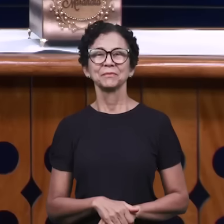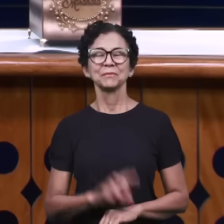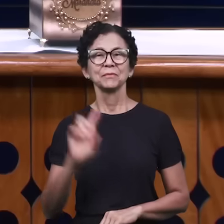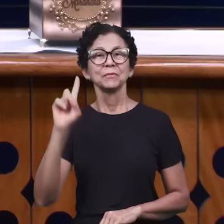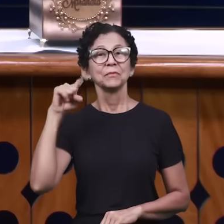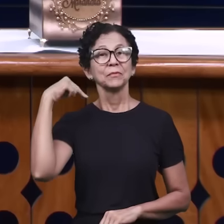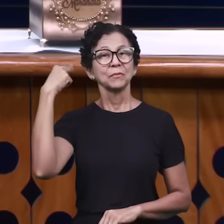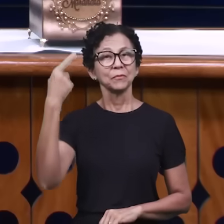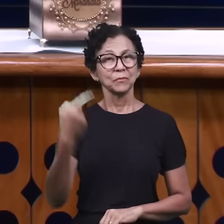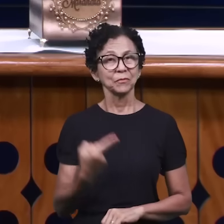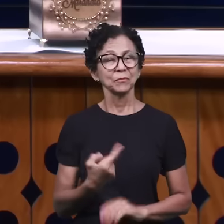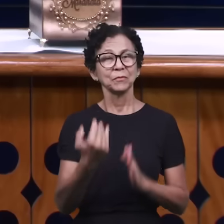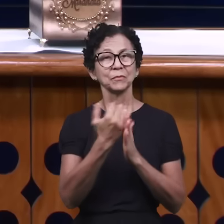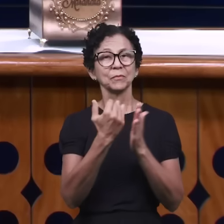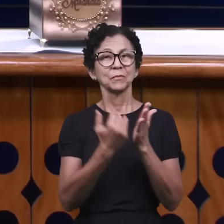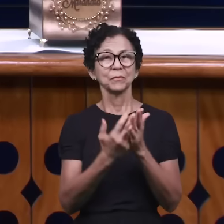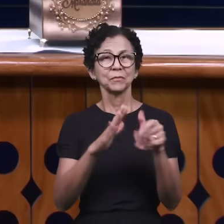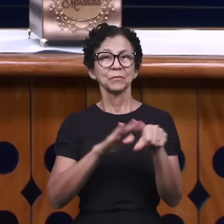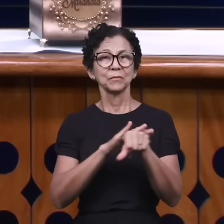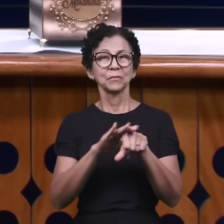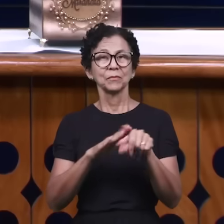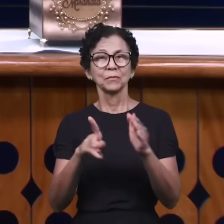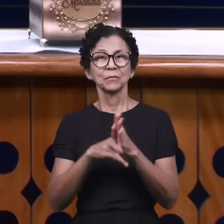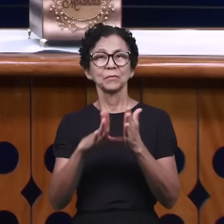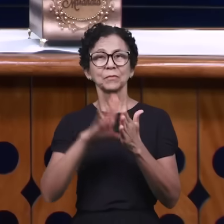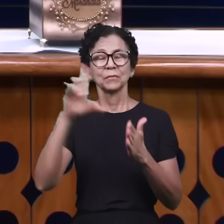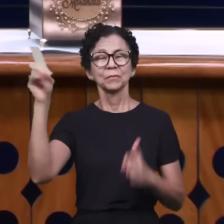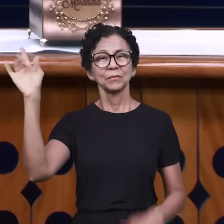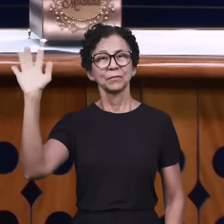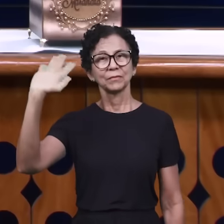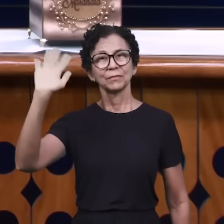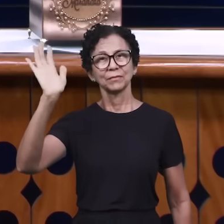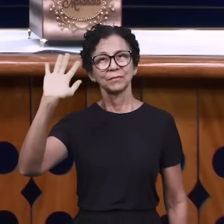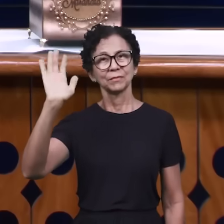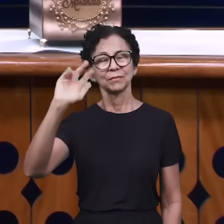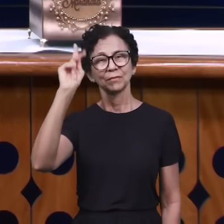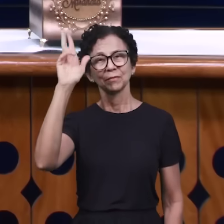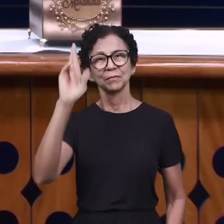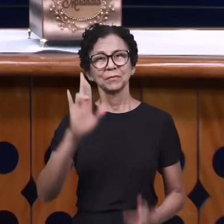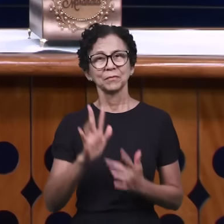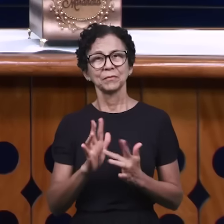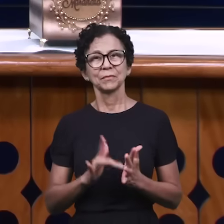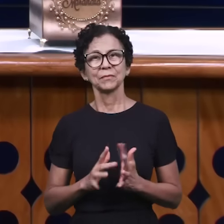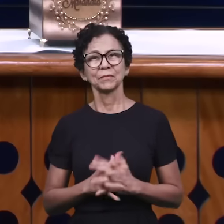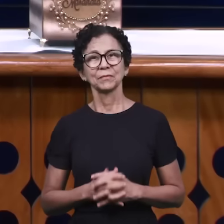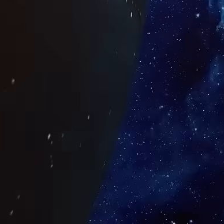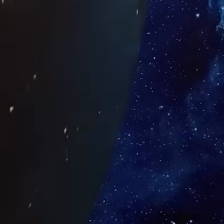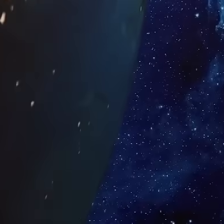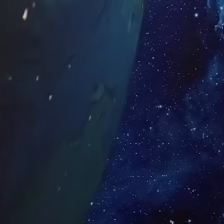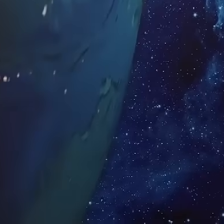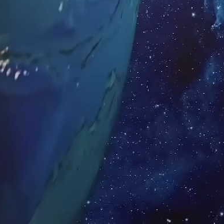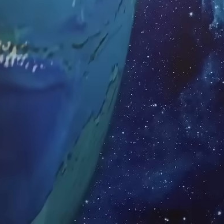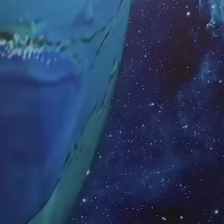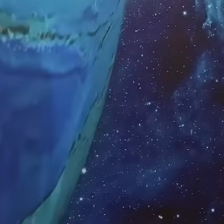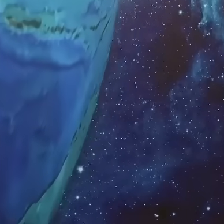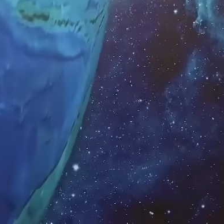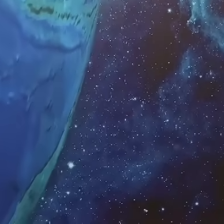no Conversas Bíblicas na próxima semana, se Deus quiser. Até lá e a paz do Senhor Jesus.